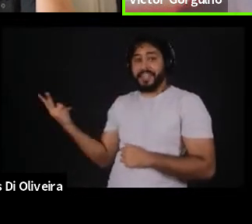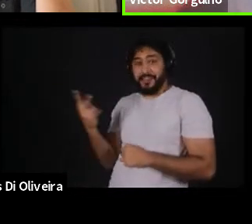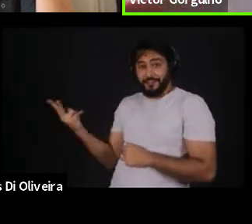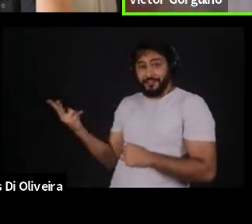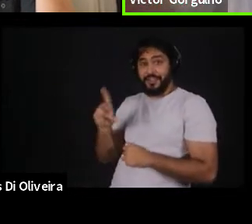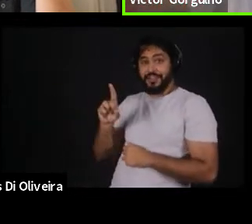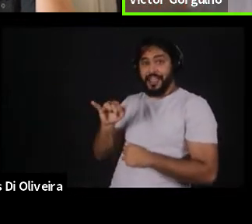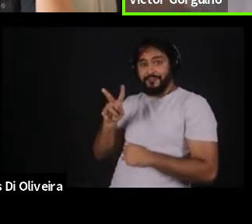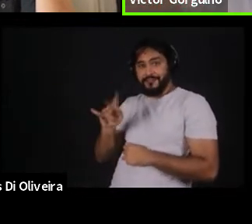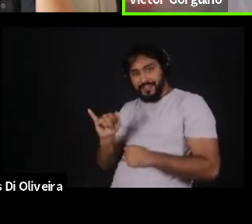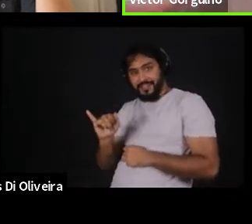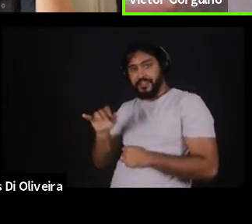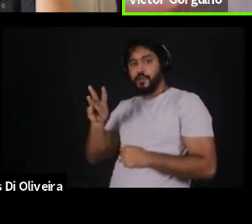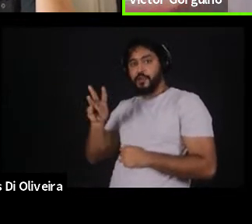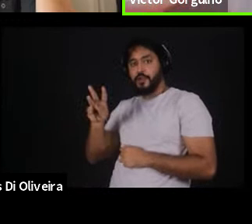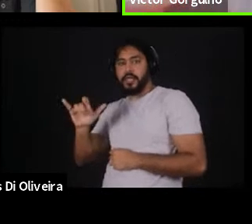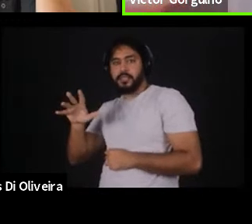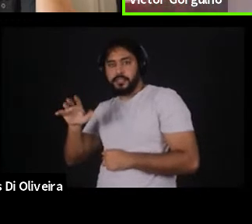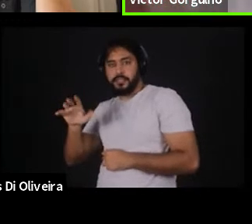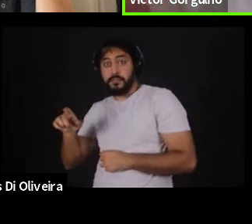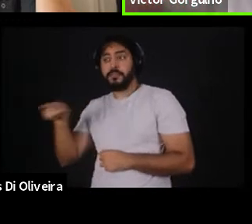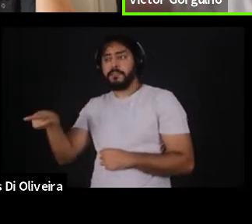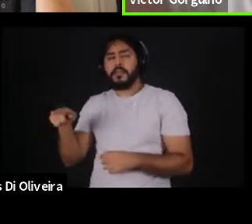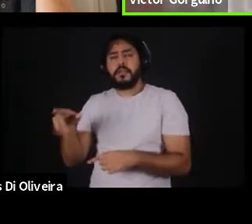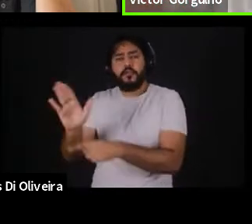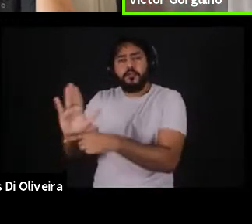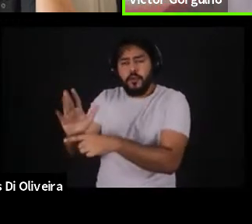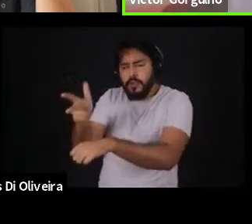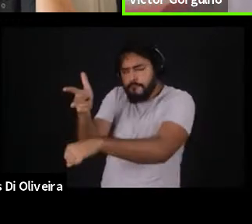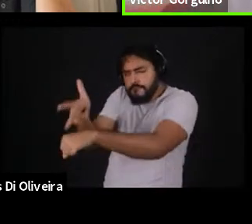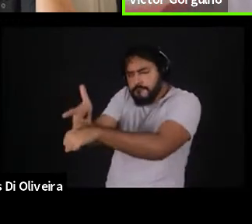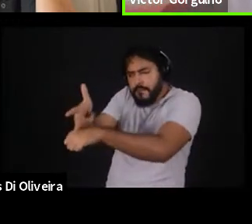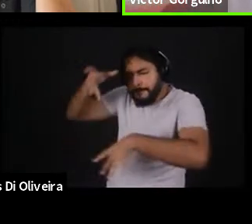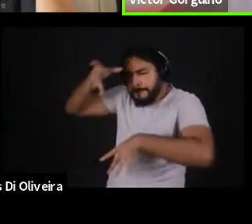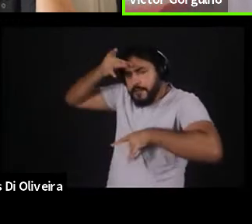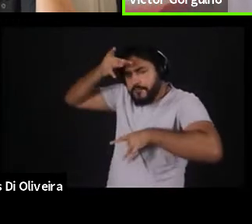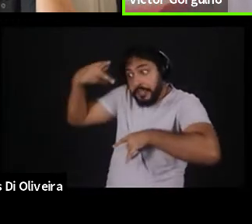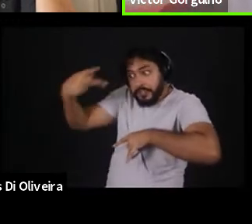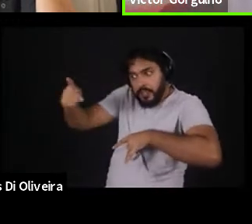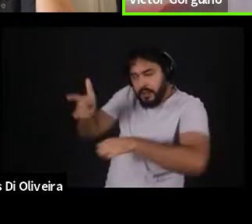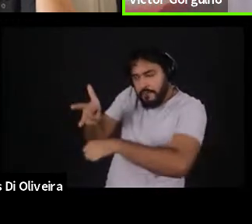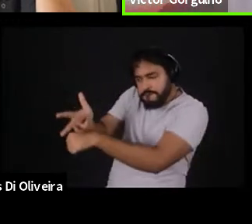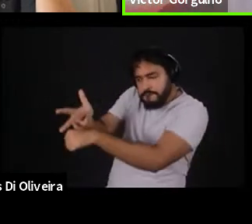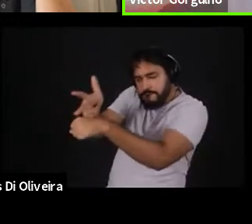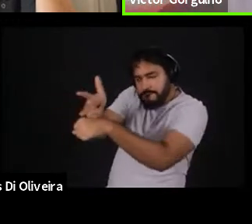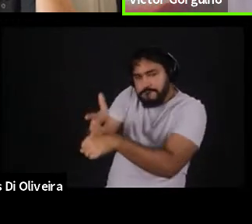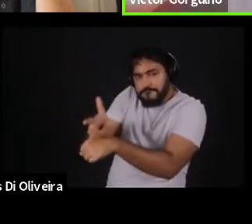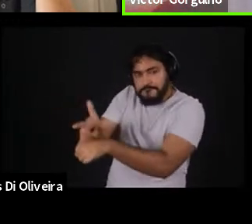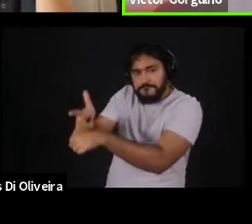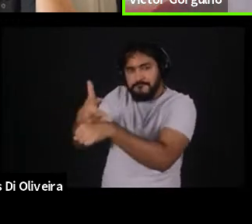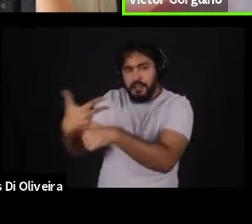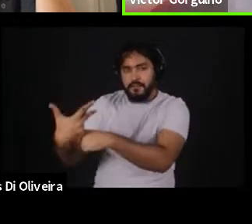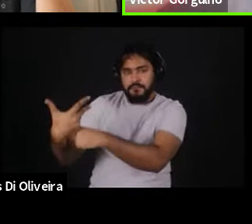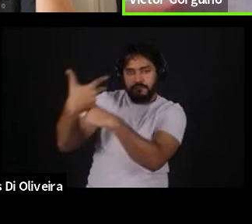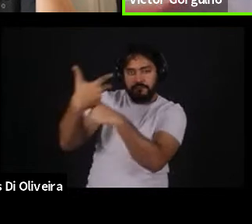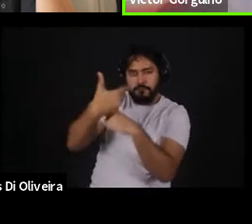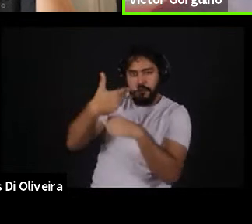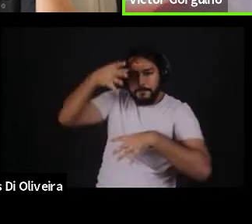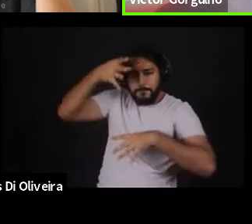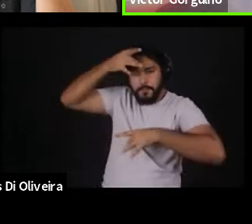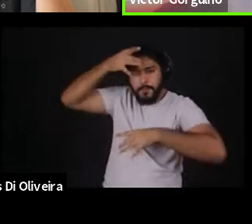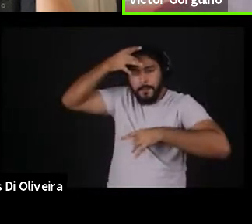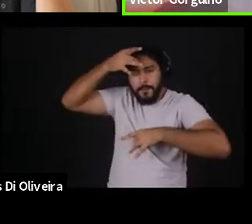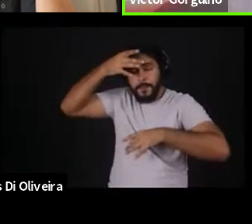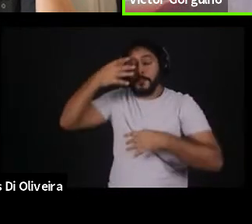filmado, né, e performado, a performance diante das câmeras, existia algo que,